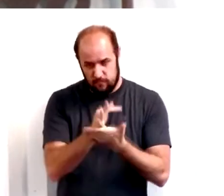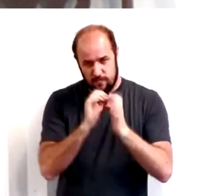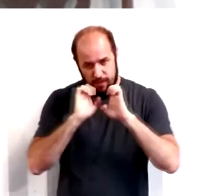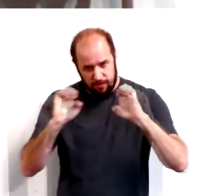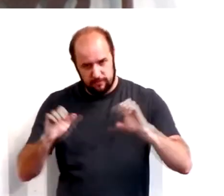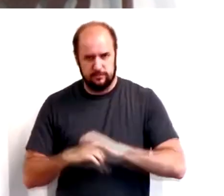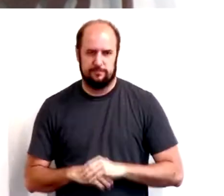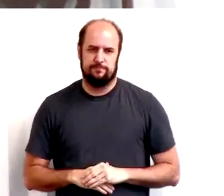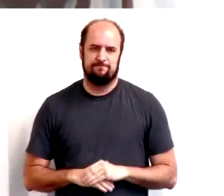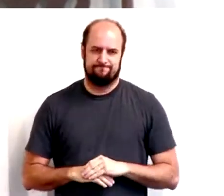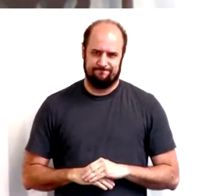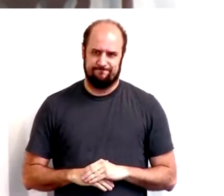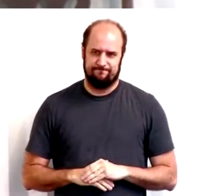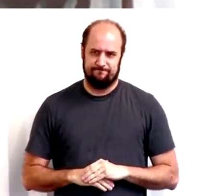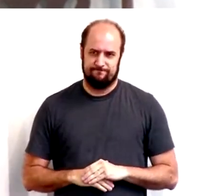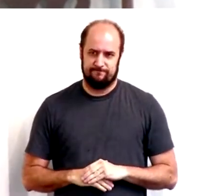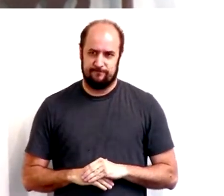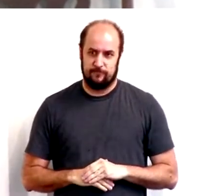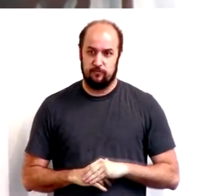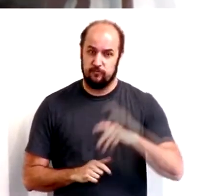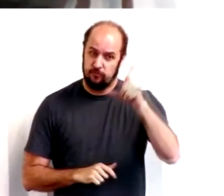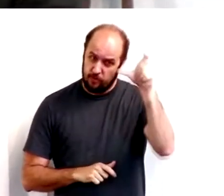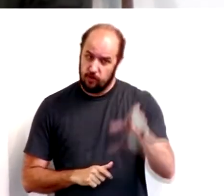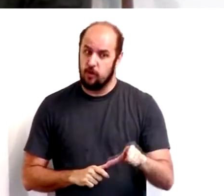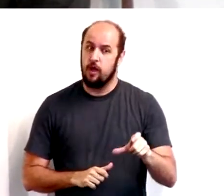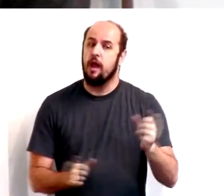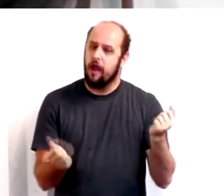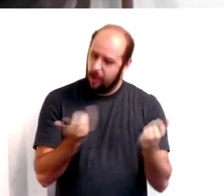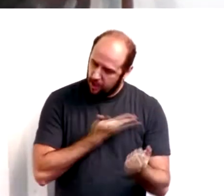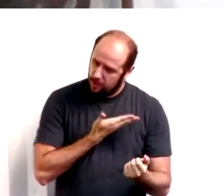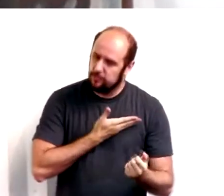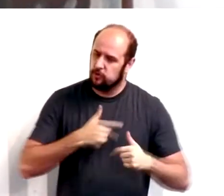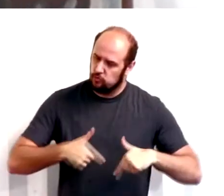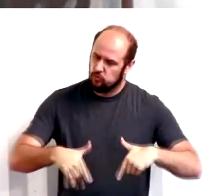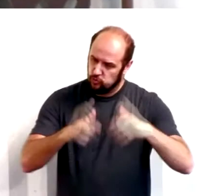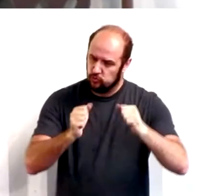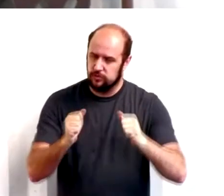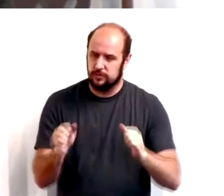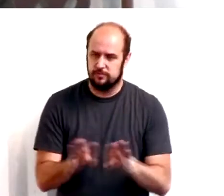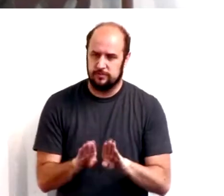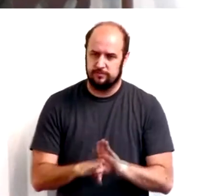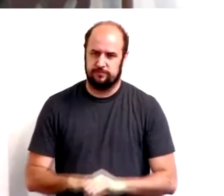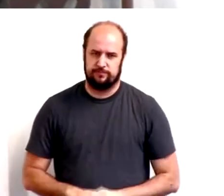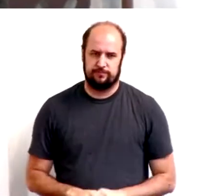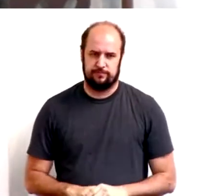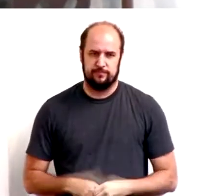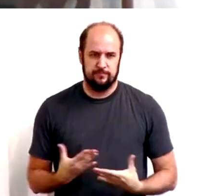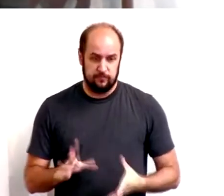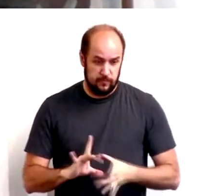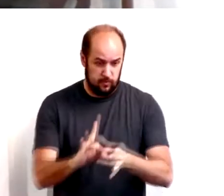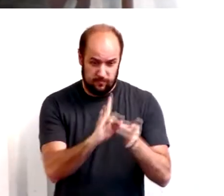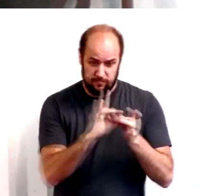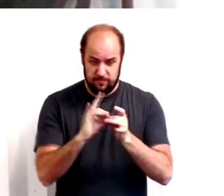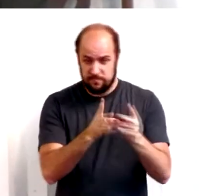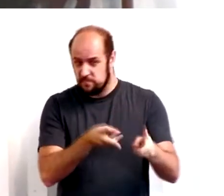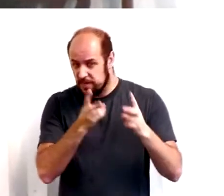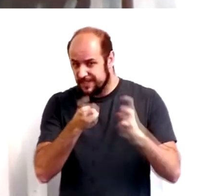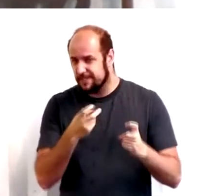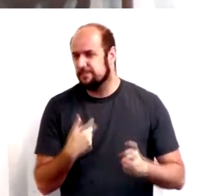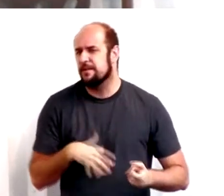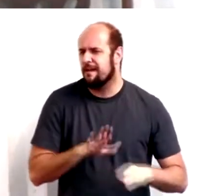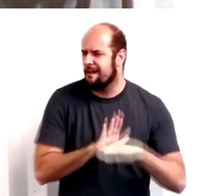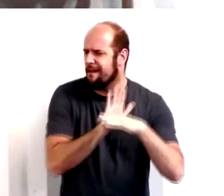destaca que esse era um companheiro de lutas. Então essa unidade era aparente, era presente nesse irmão